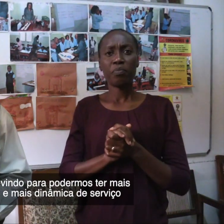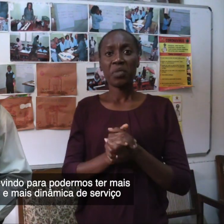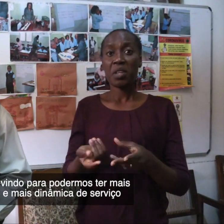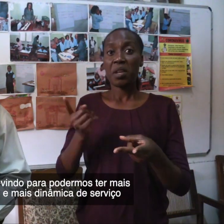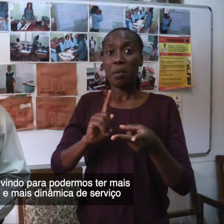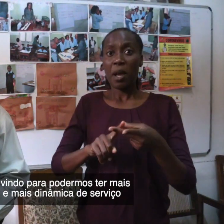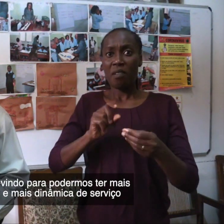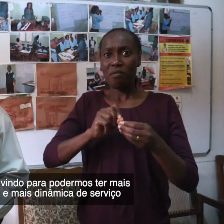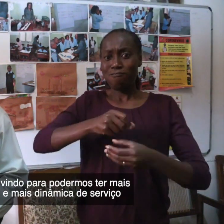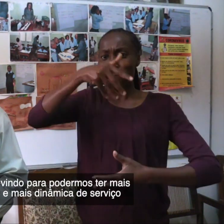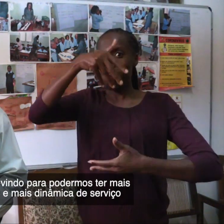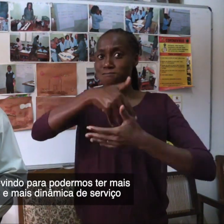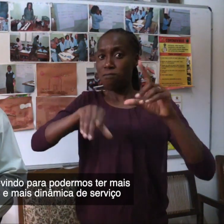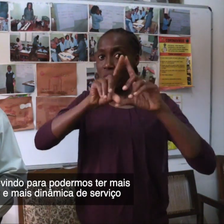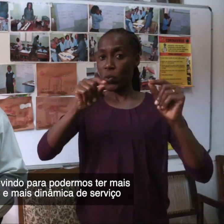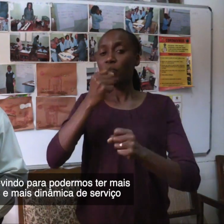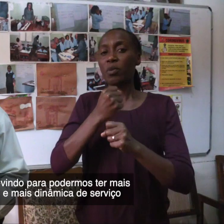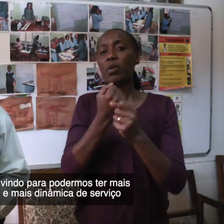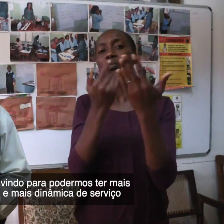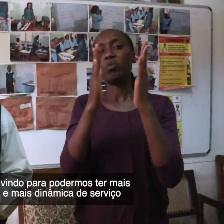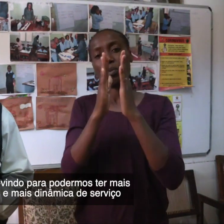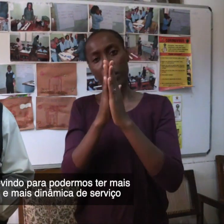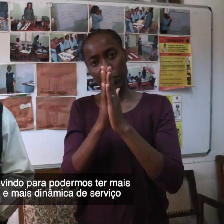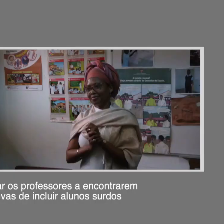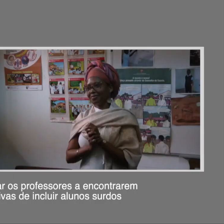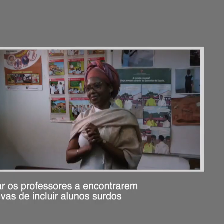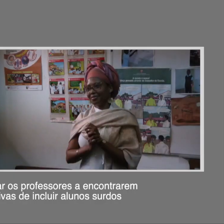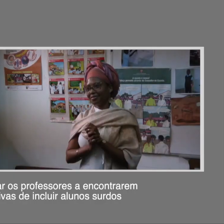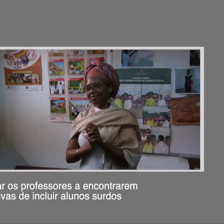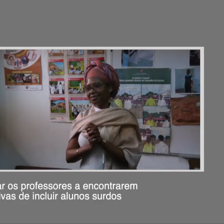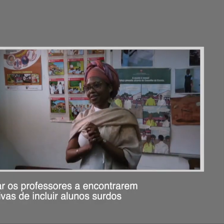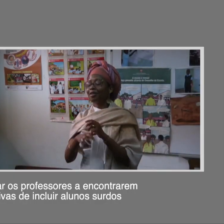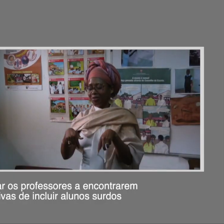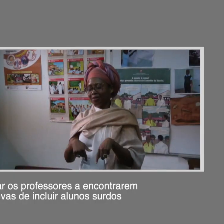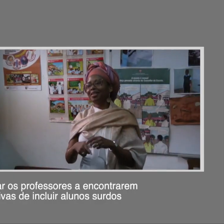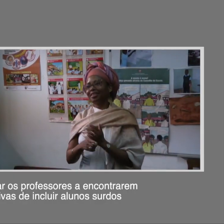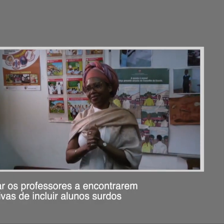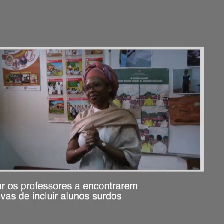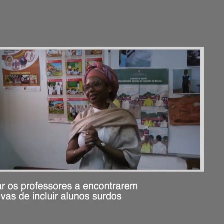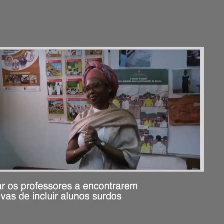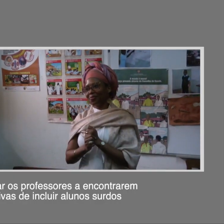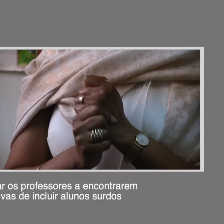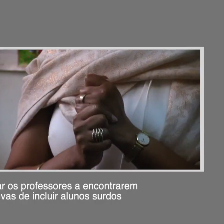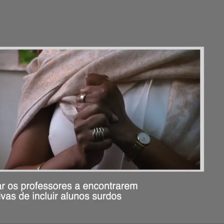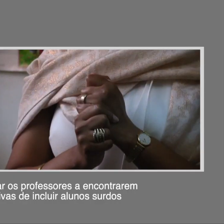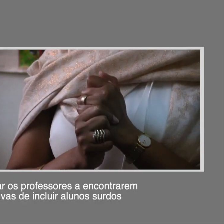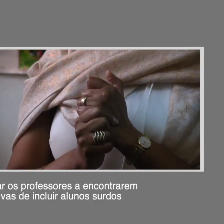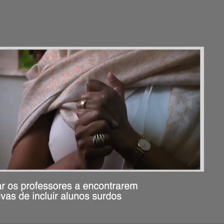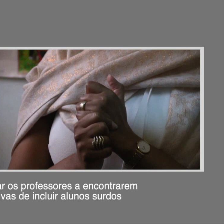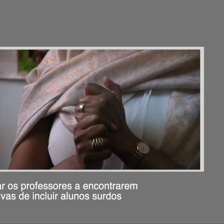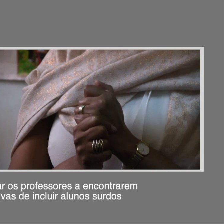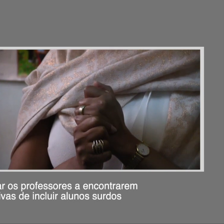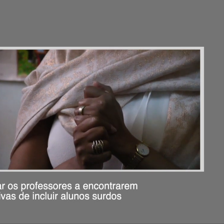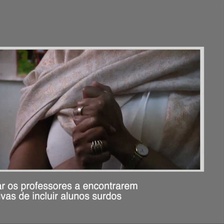dinâmicas de serviço. Muito obrigado. O livro vai ajudar os professores a encontrarem